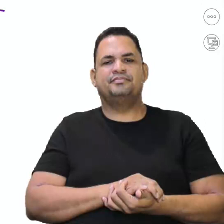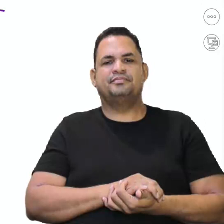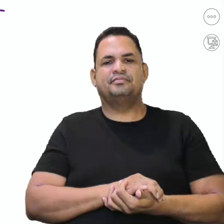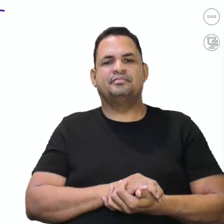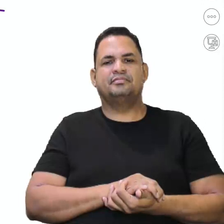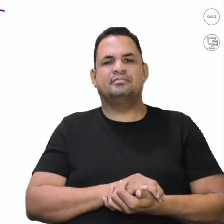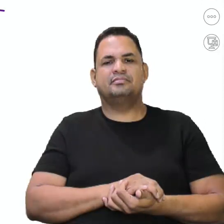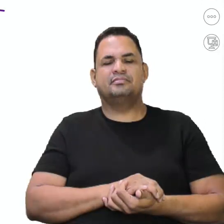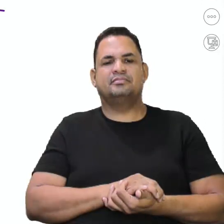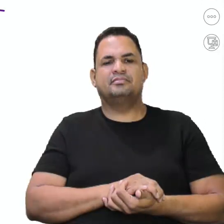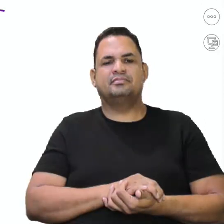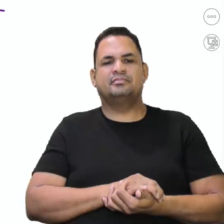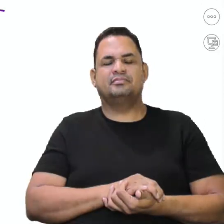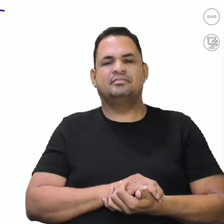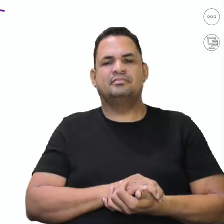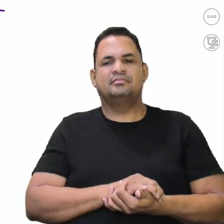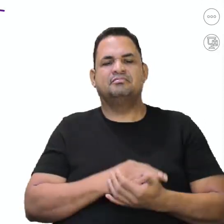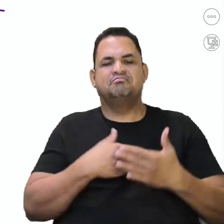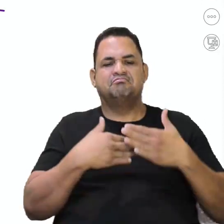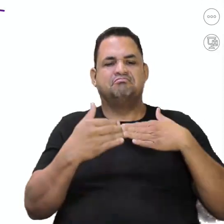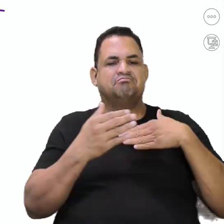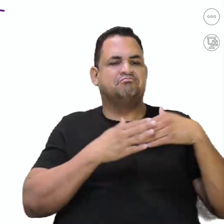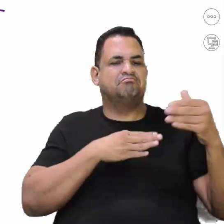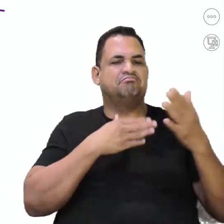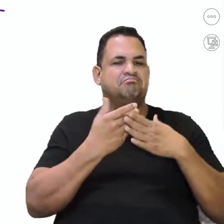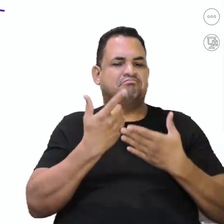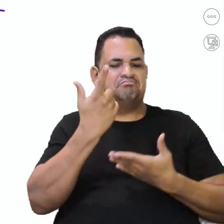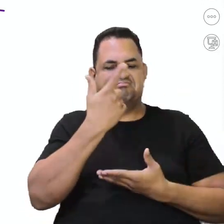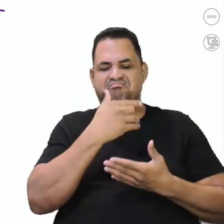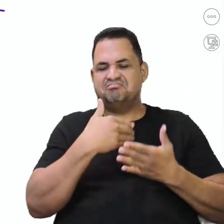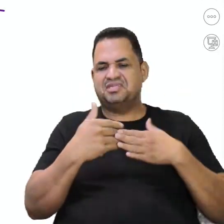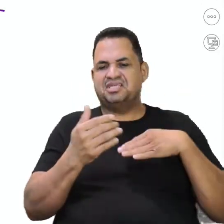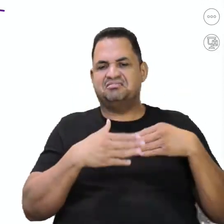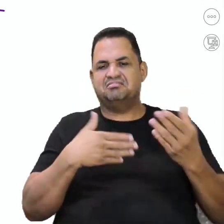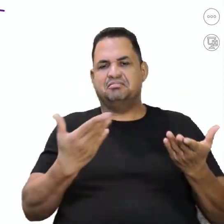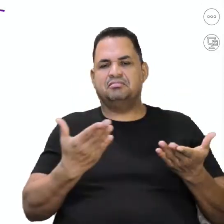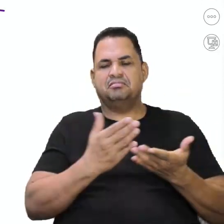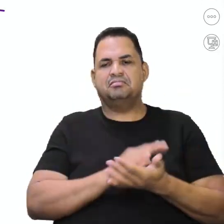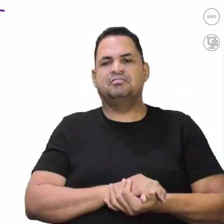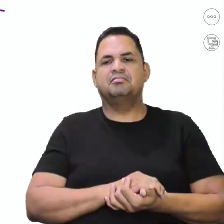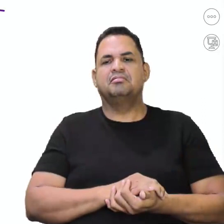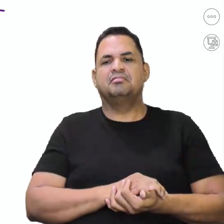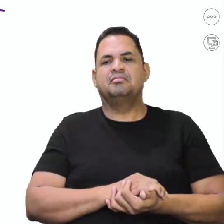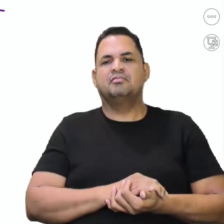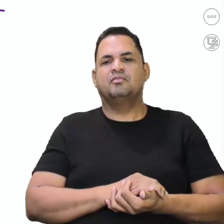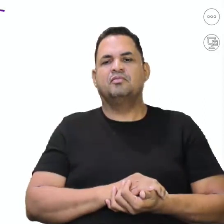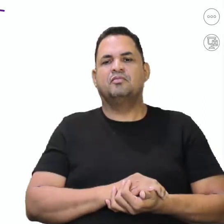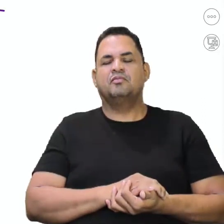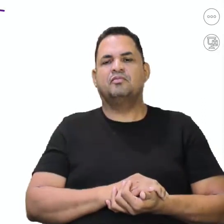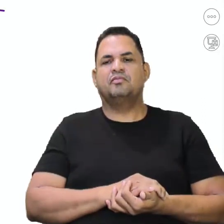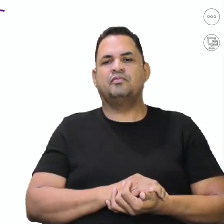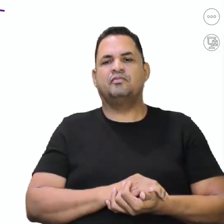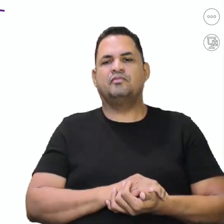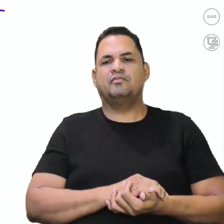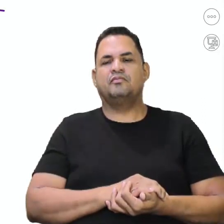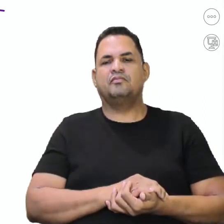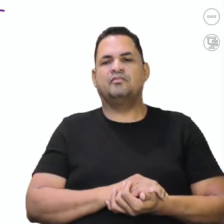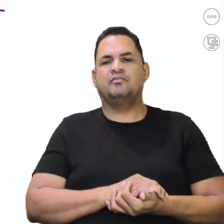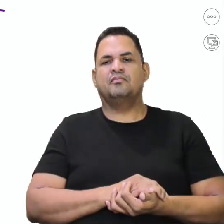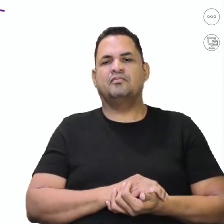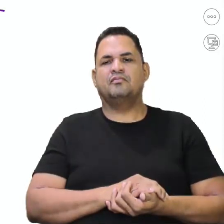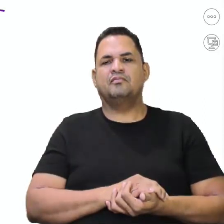para a feição dele. Ele tá nem aí, não tá nem um pouco se importando. Aí aqui o Garfield